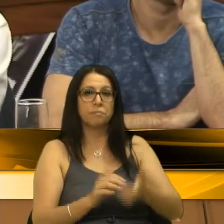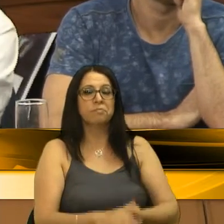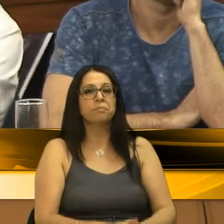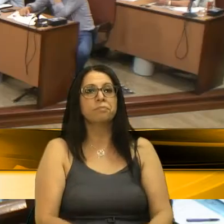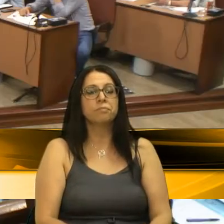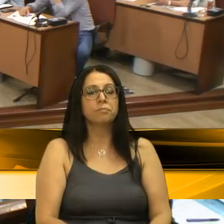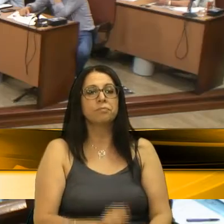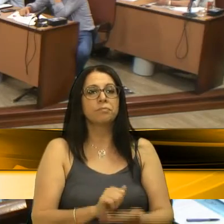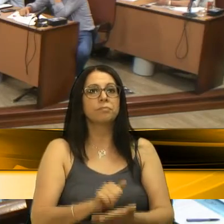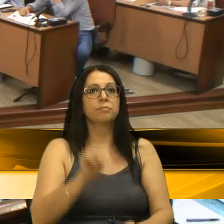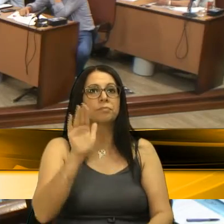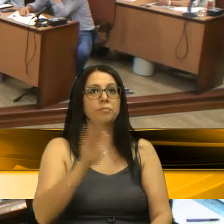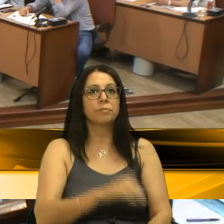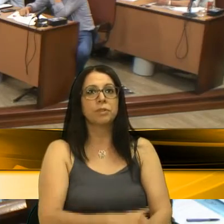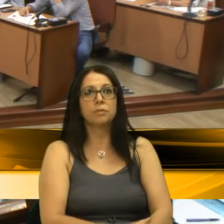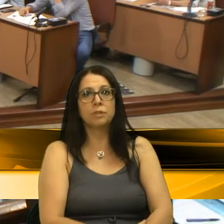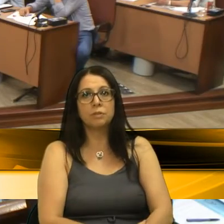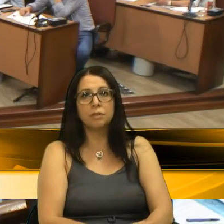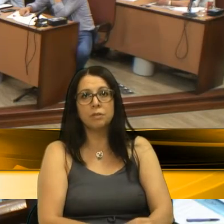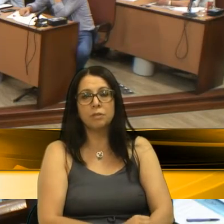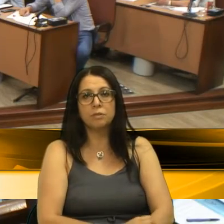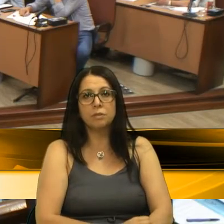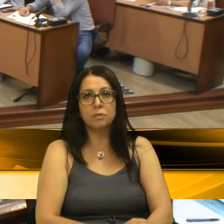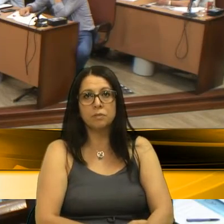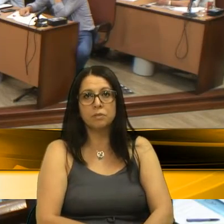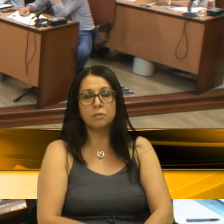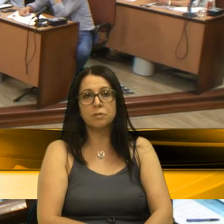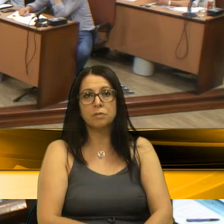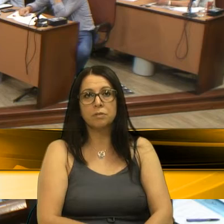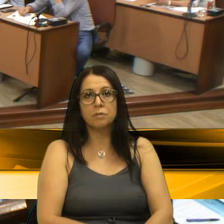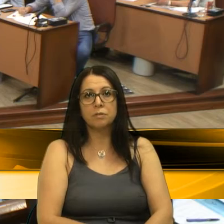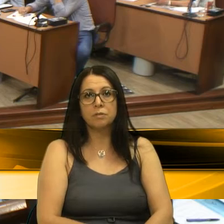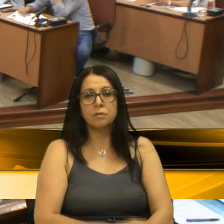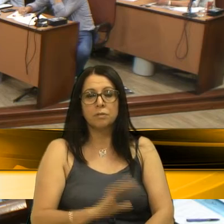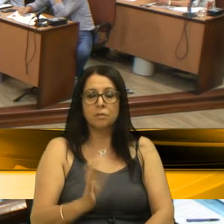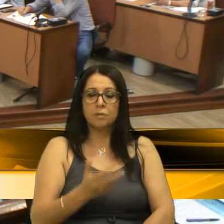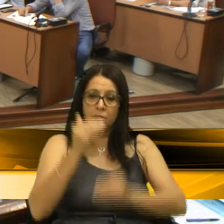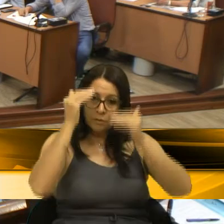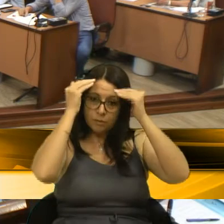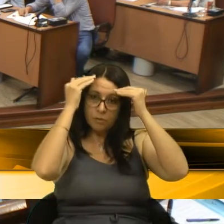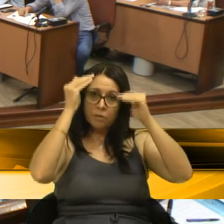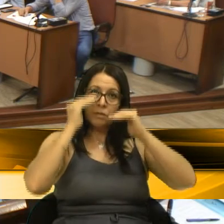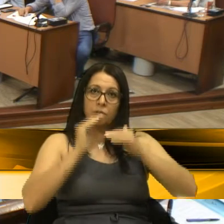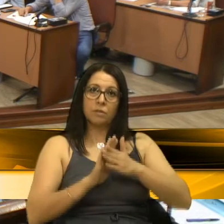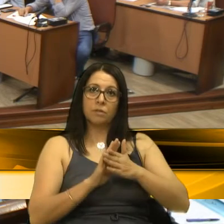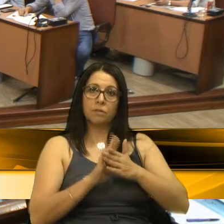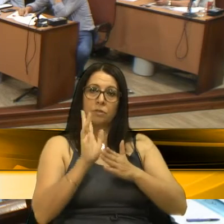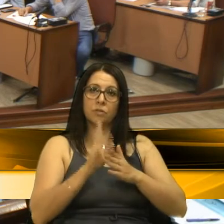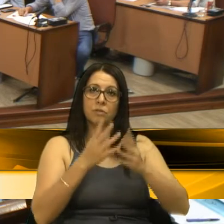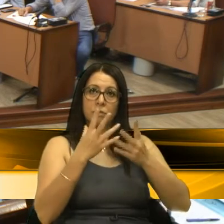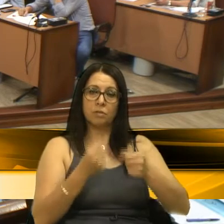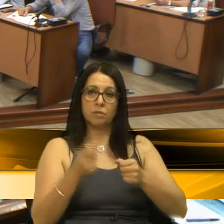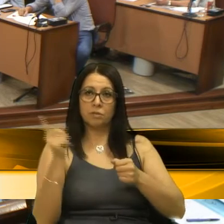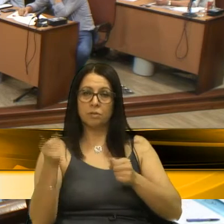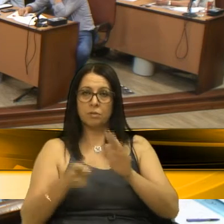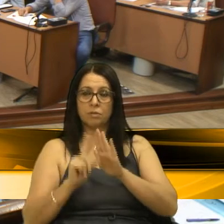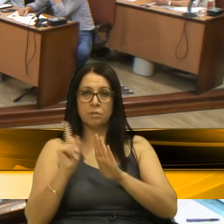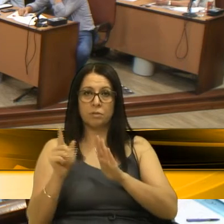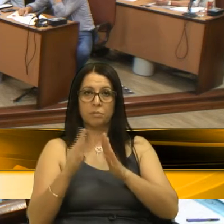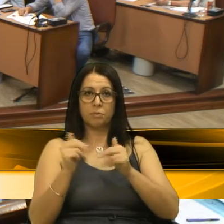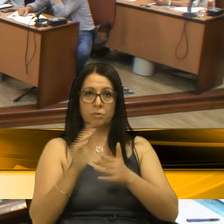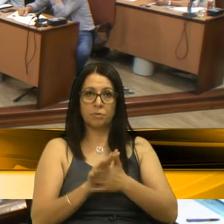Vossa Senhoria comunique ao plenário. Se não houver possibilidade de composição, eu solicito a Vossa Senhoria que determine a assessoria jurídica do